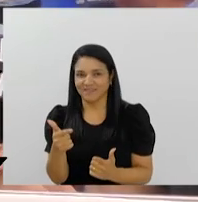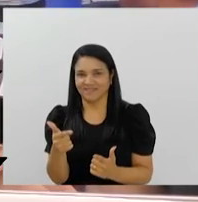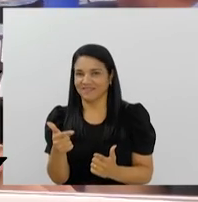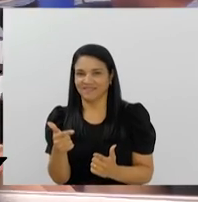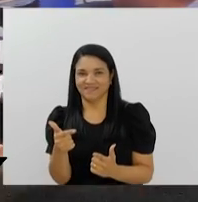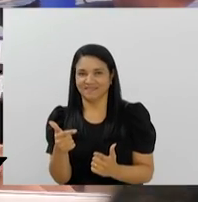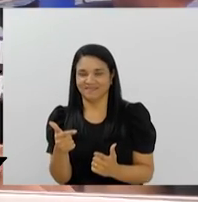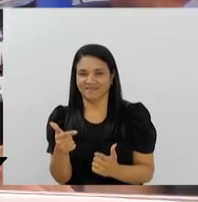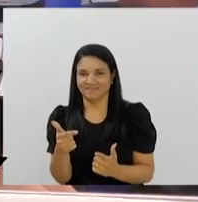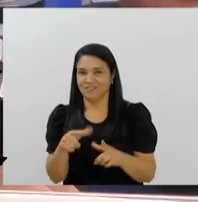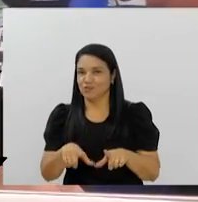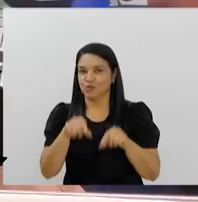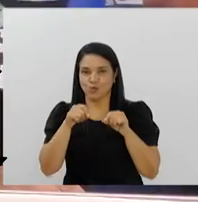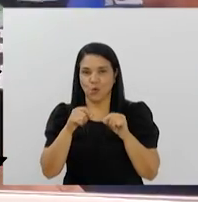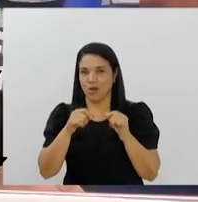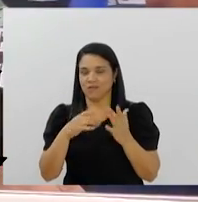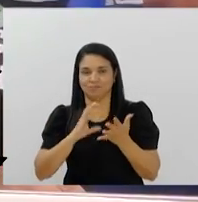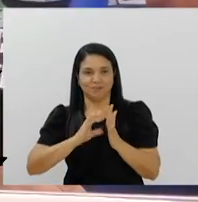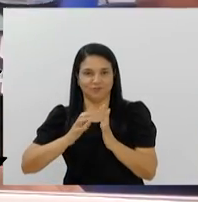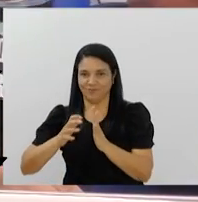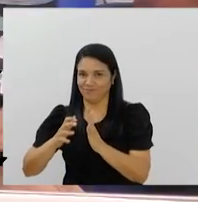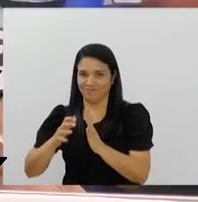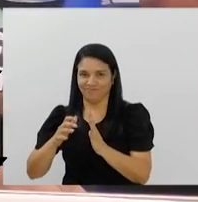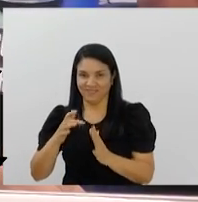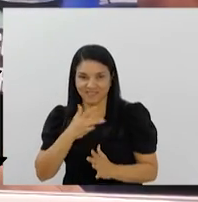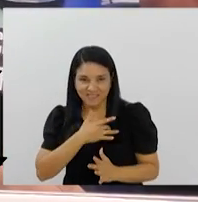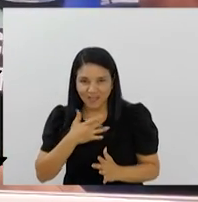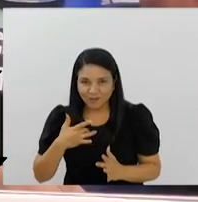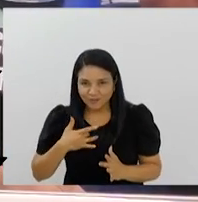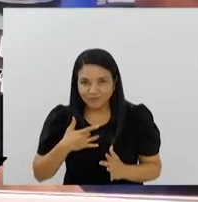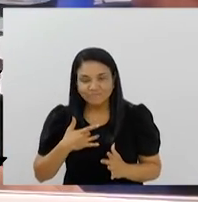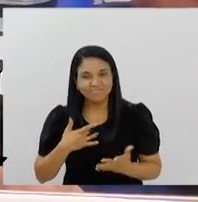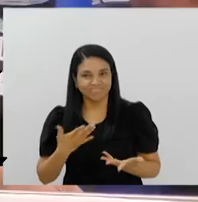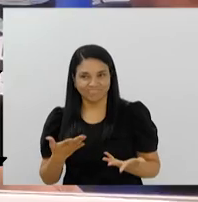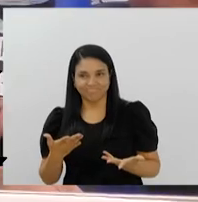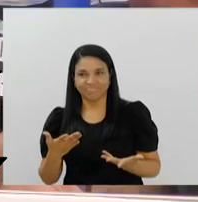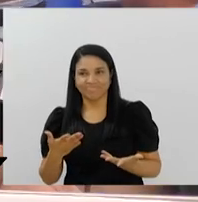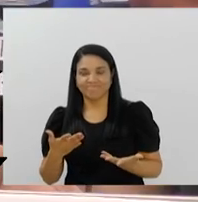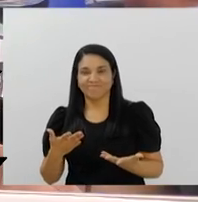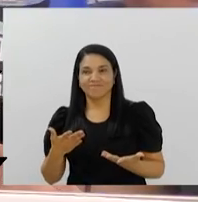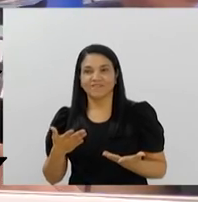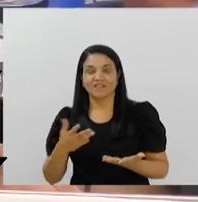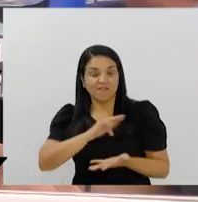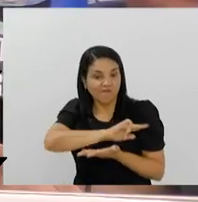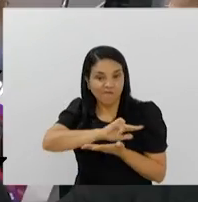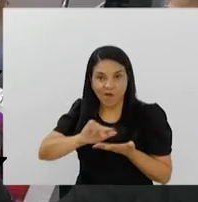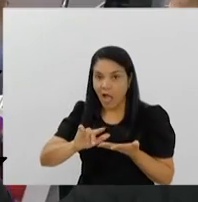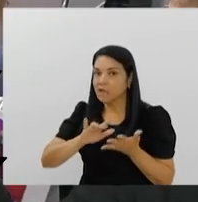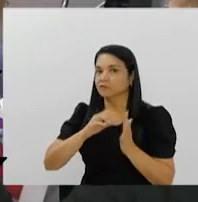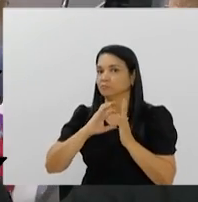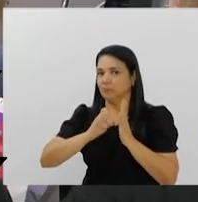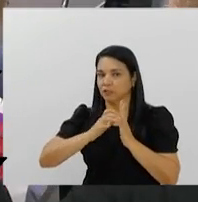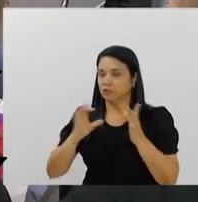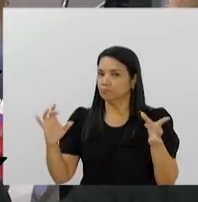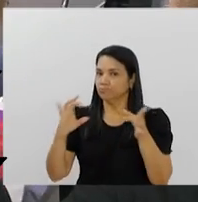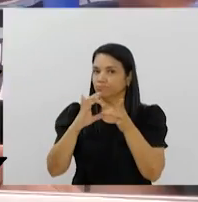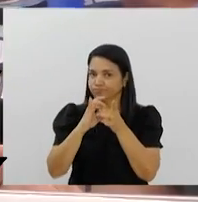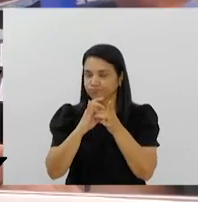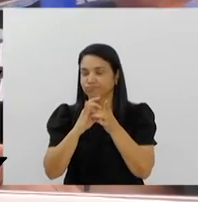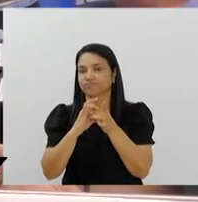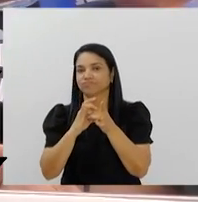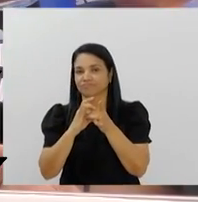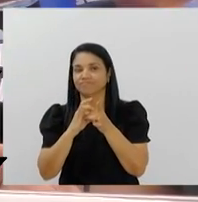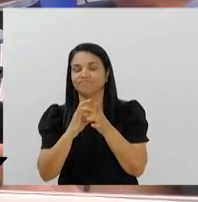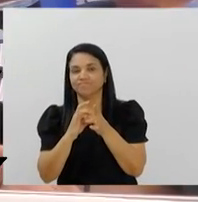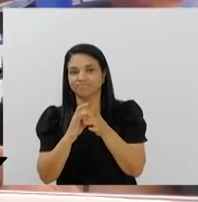perfeito perito tem vários nós vários partidos entre outros partidos eu fale tem os mais polarizados